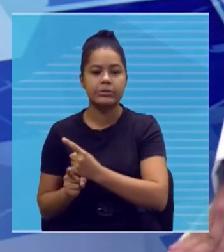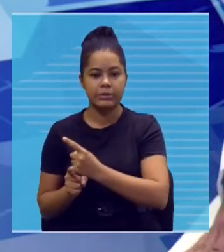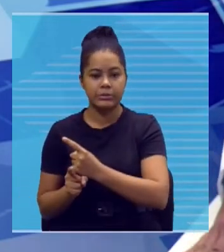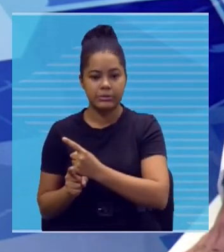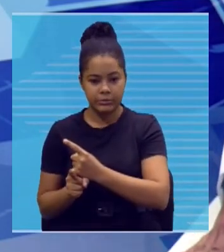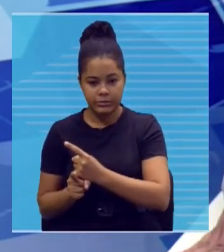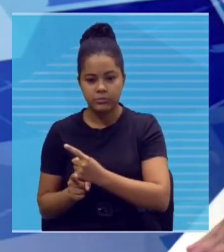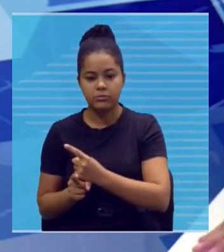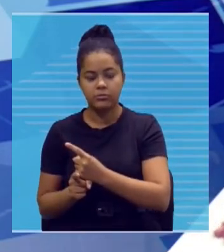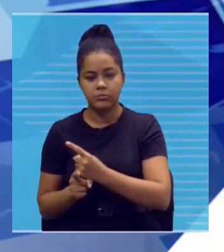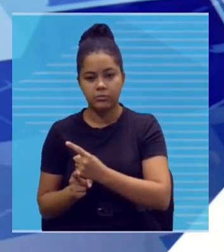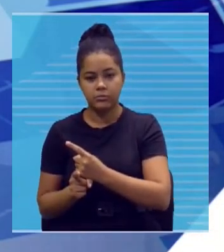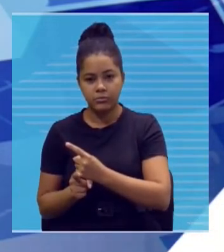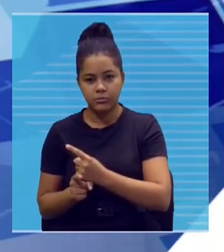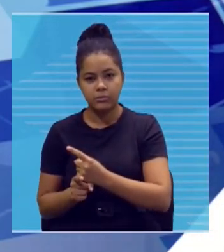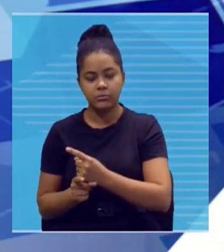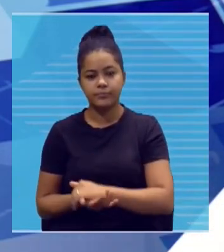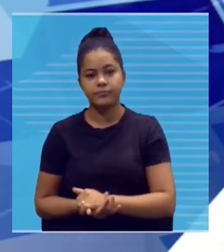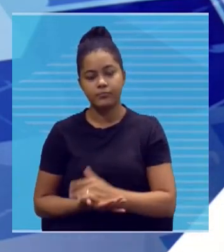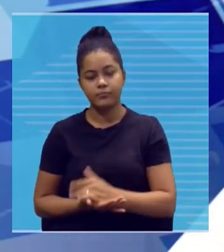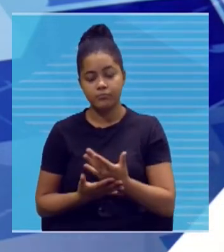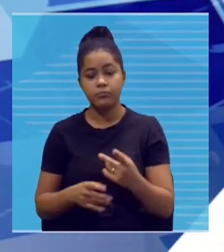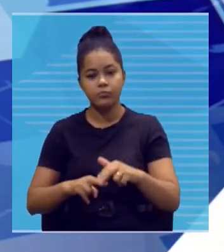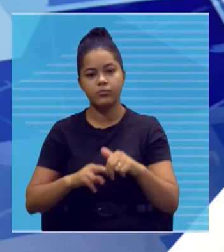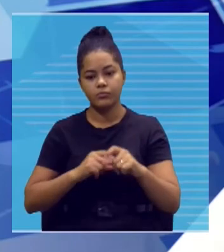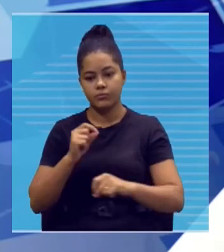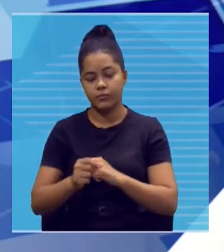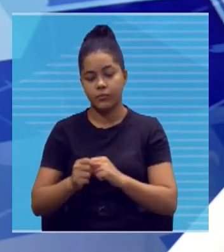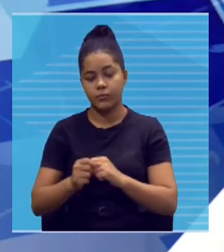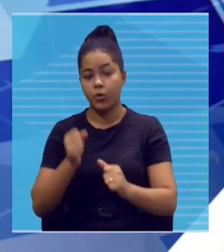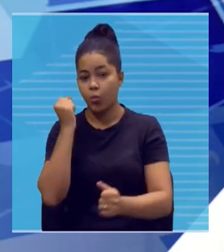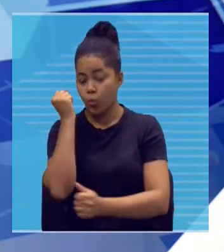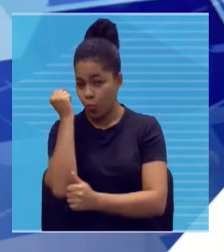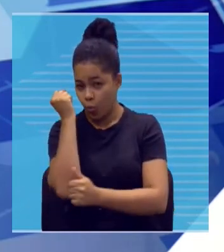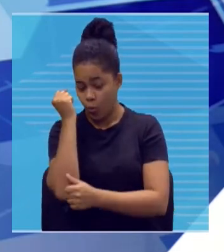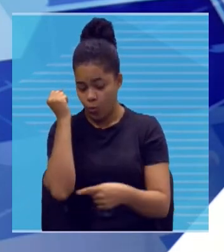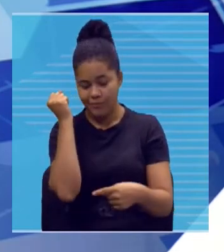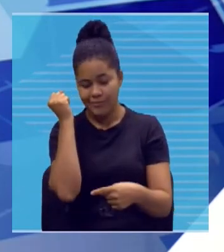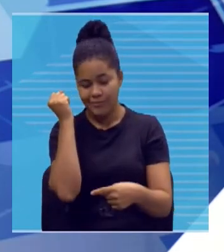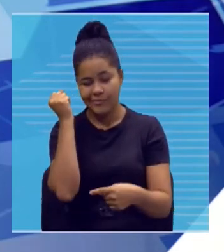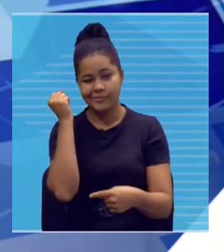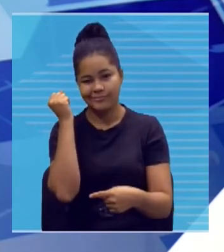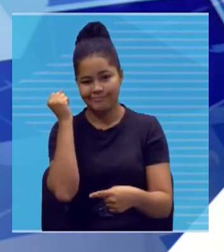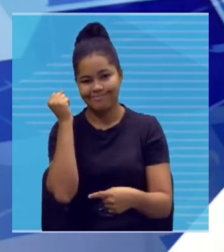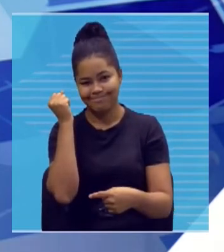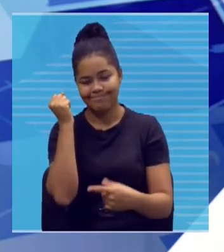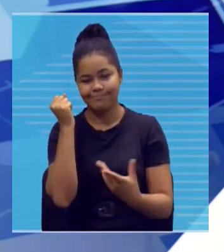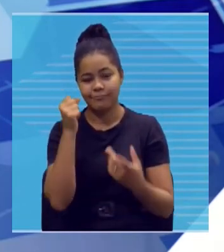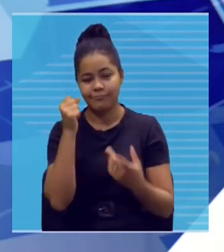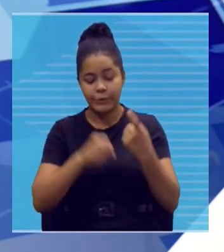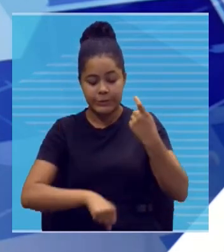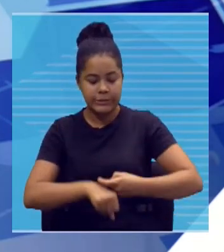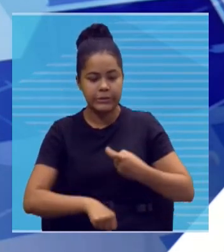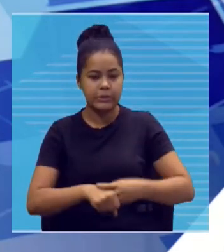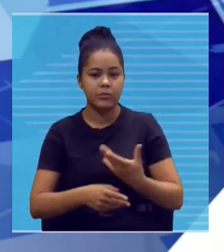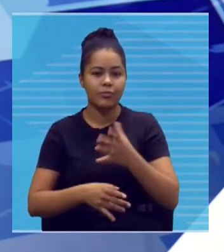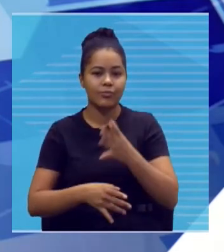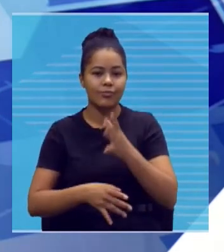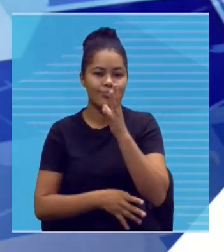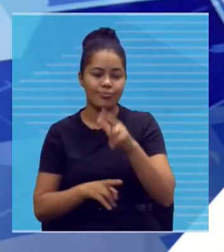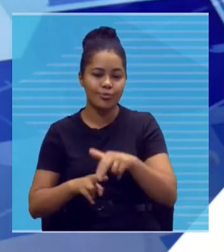falando a parte óssea que a parte óssea ela ou cê dura é a sua composição